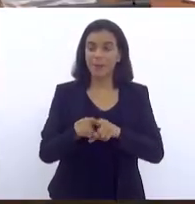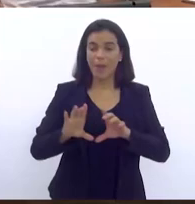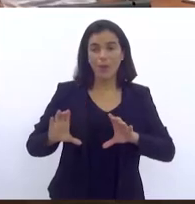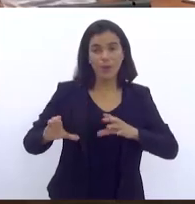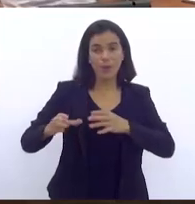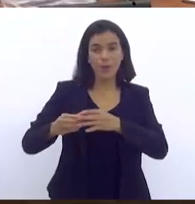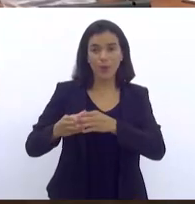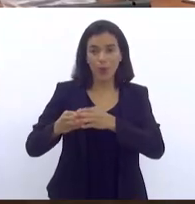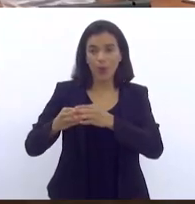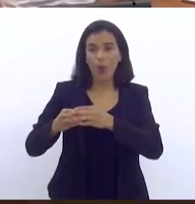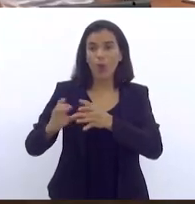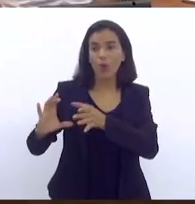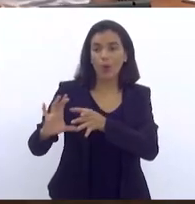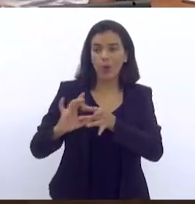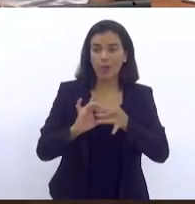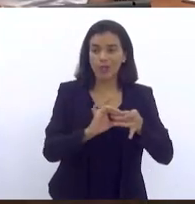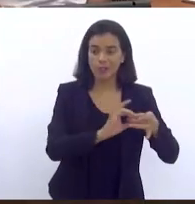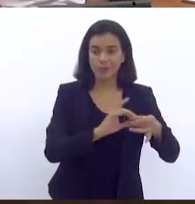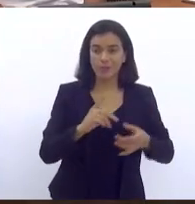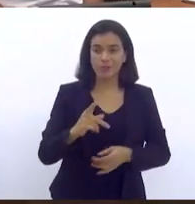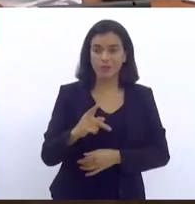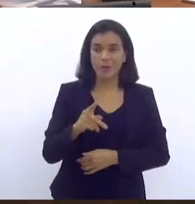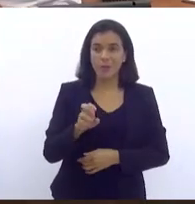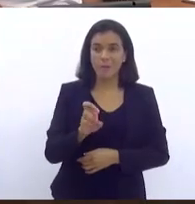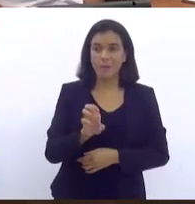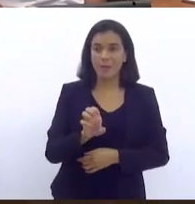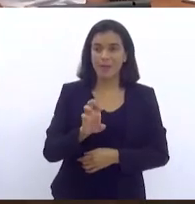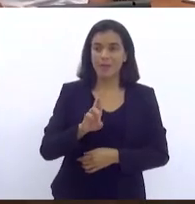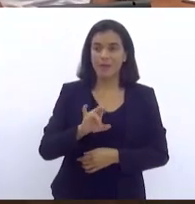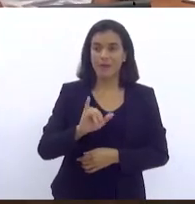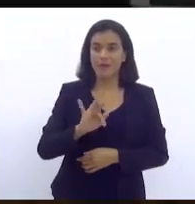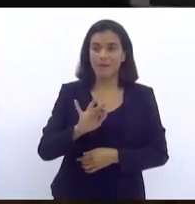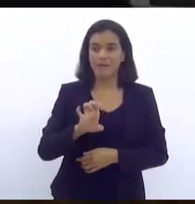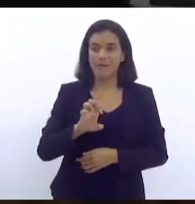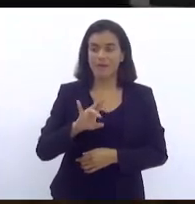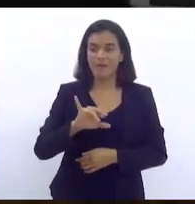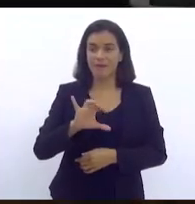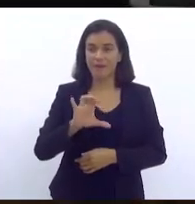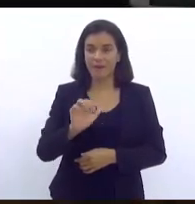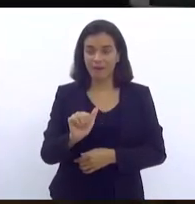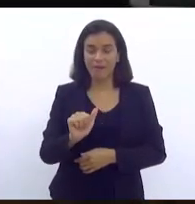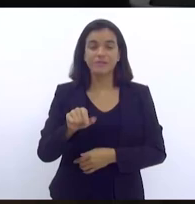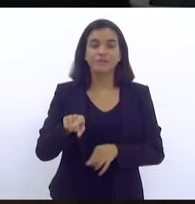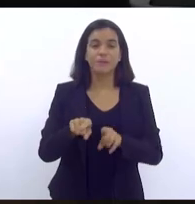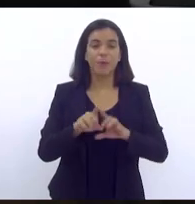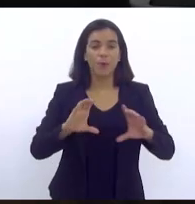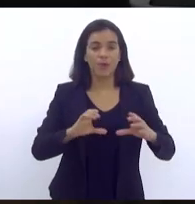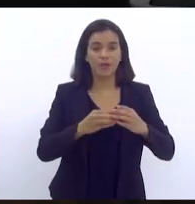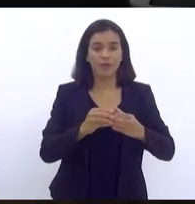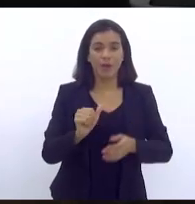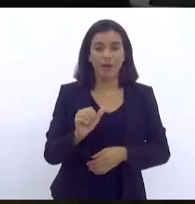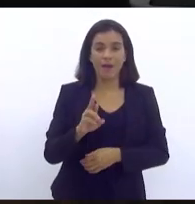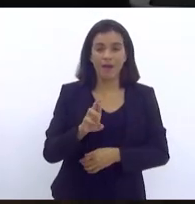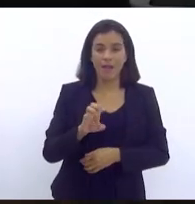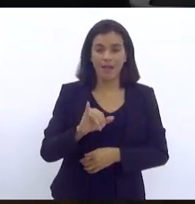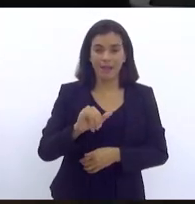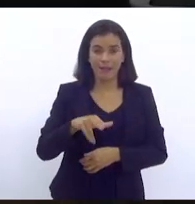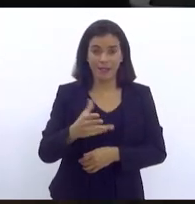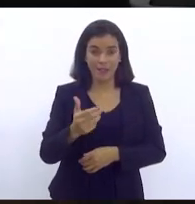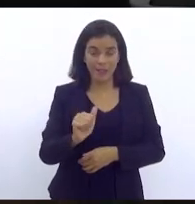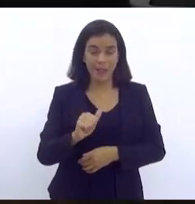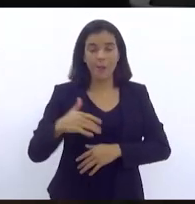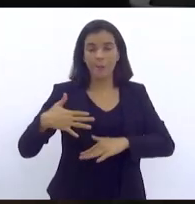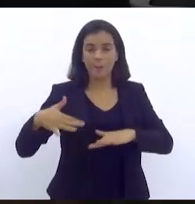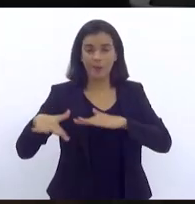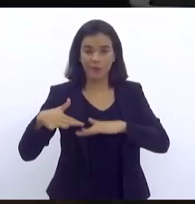conexões periféricas o Recanto do Areinha que também é um coletivo coletivo movimento popular